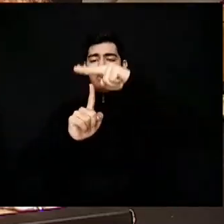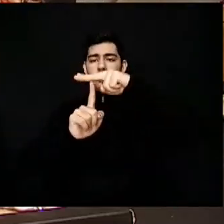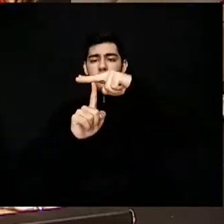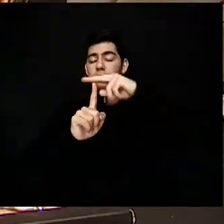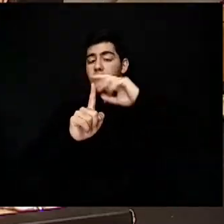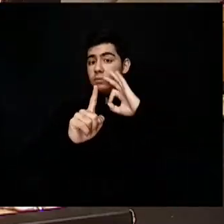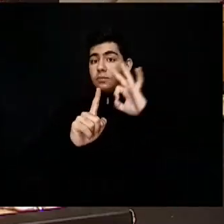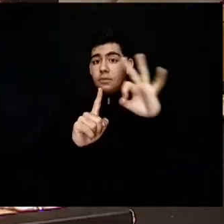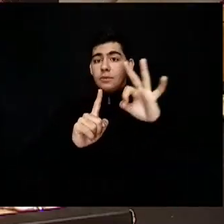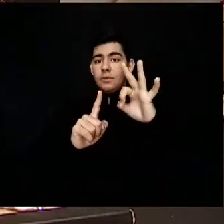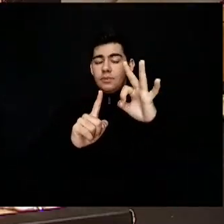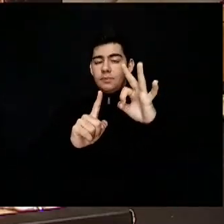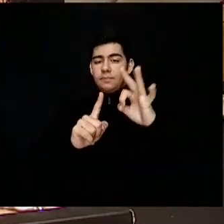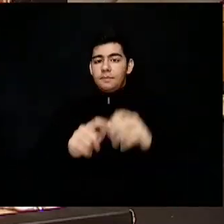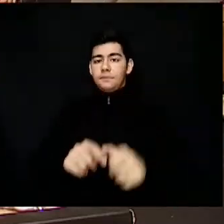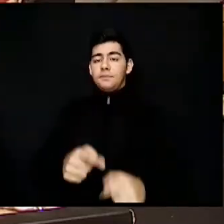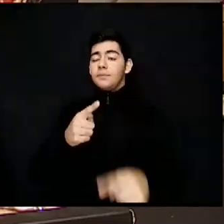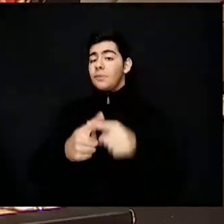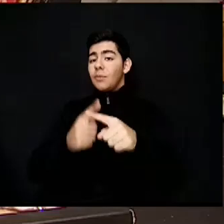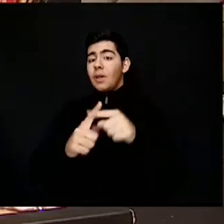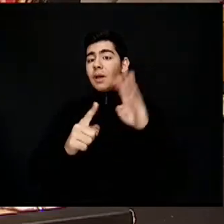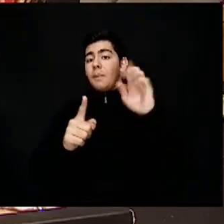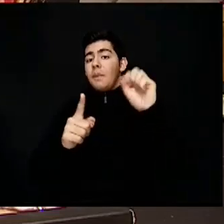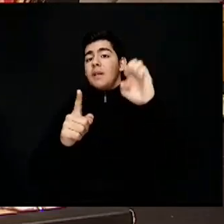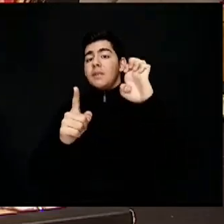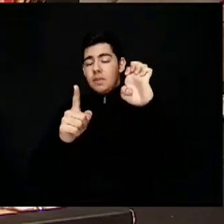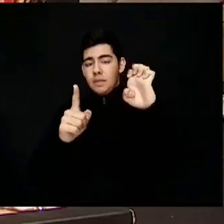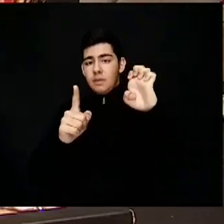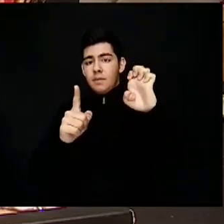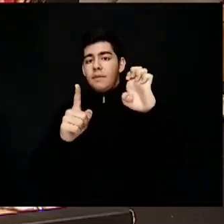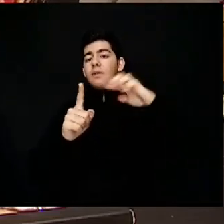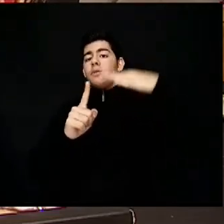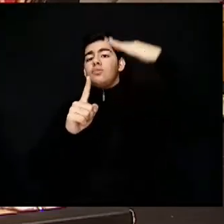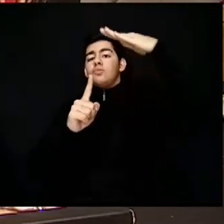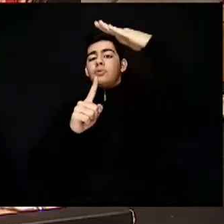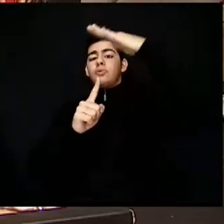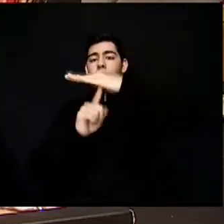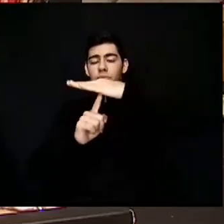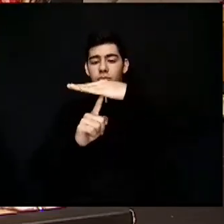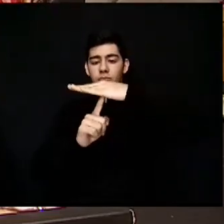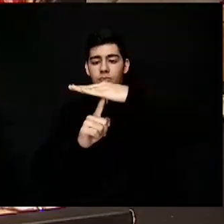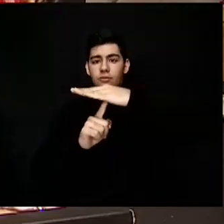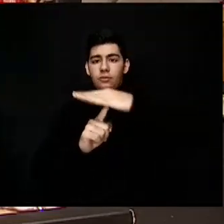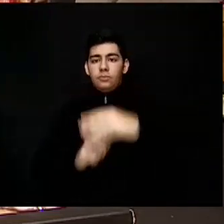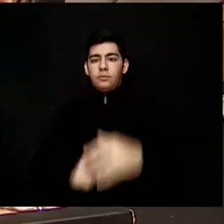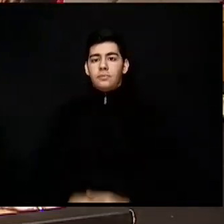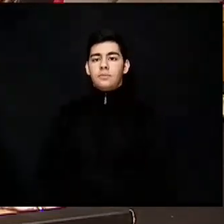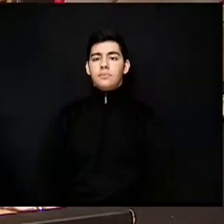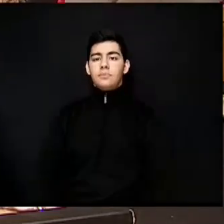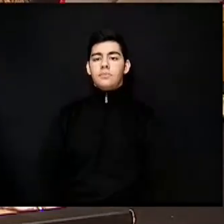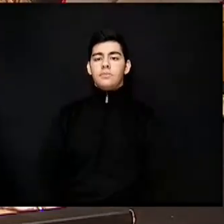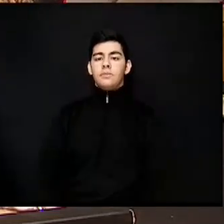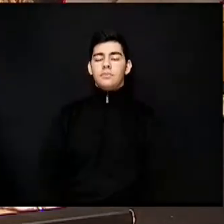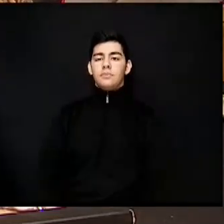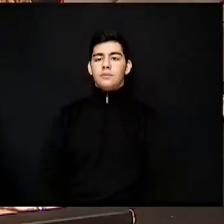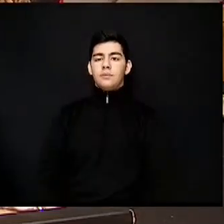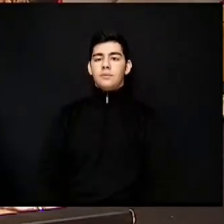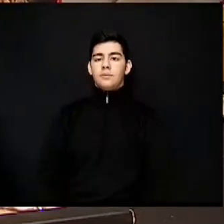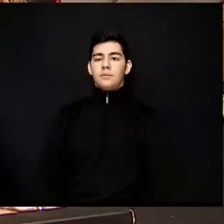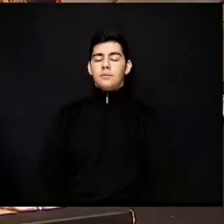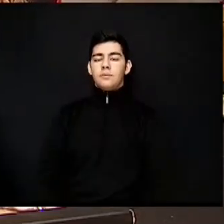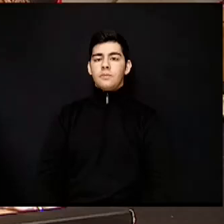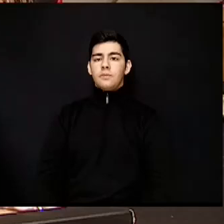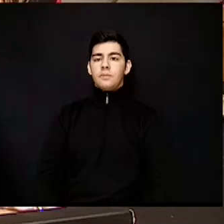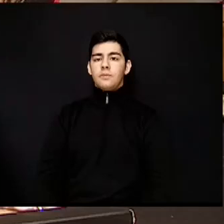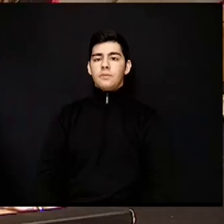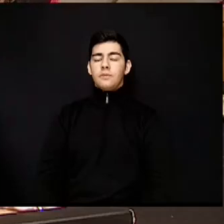base do brinco aqui, ó. Essa parte vai ficar bem aqui. Então, eu vou cortar numa altura que eu consiga fazer